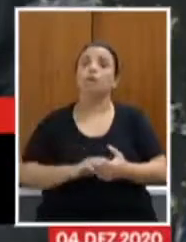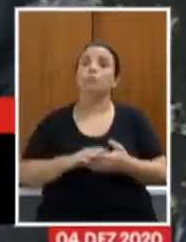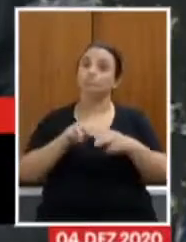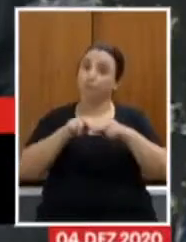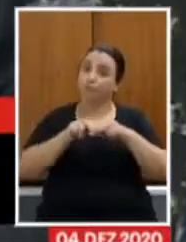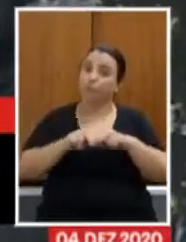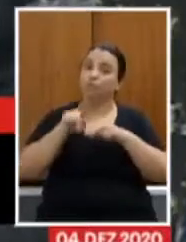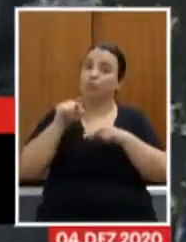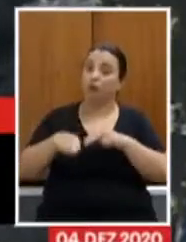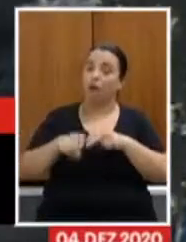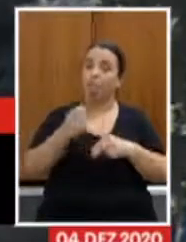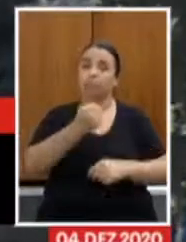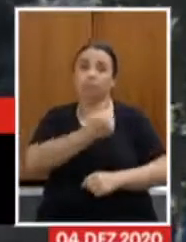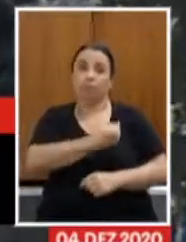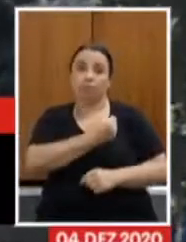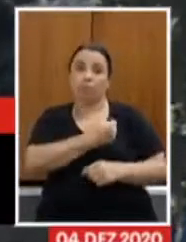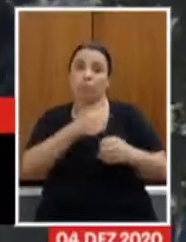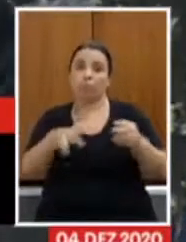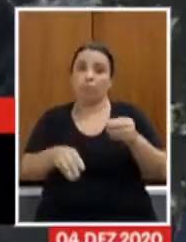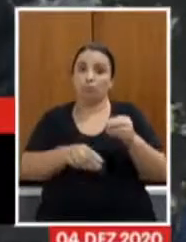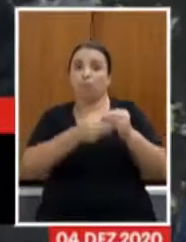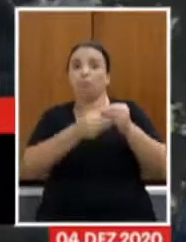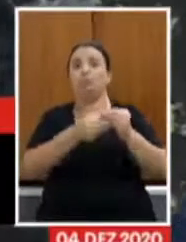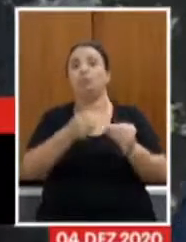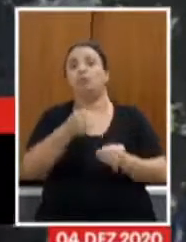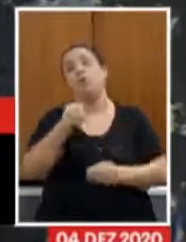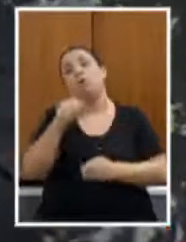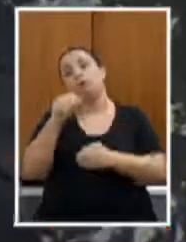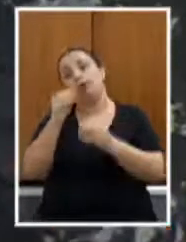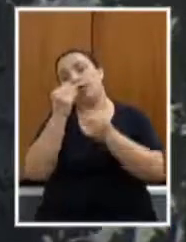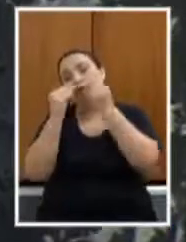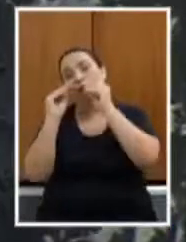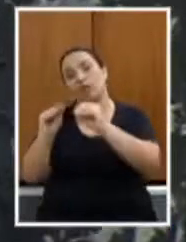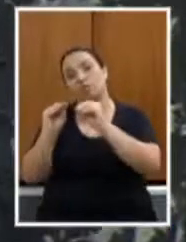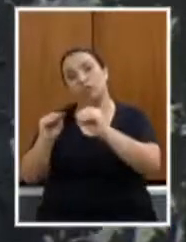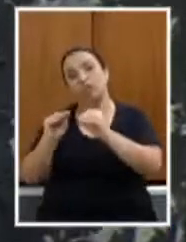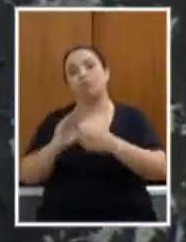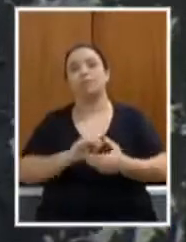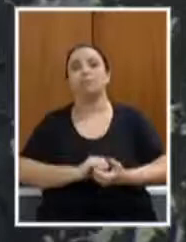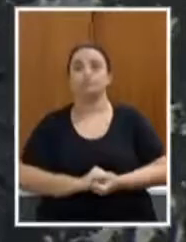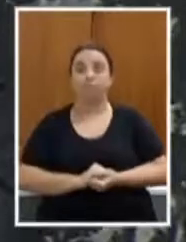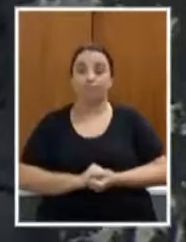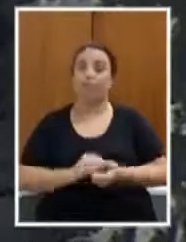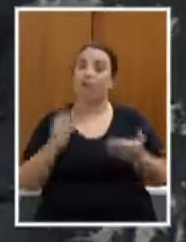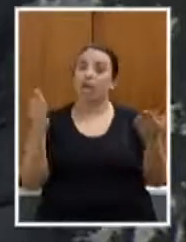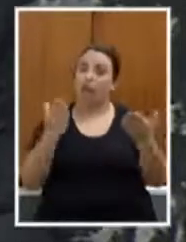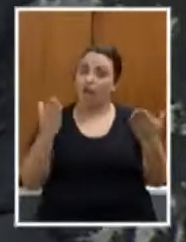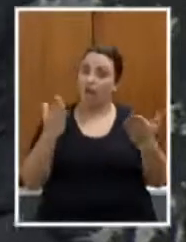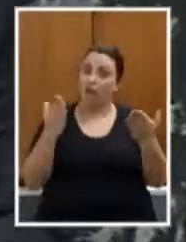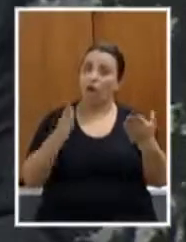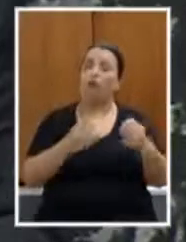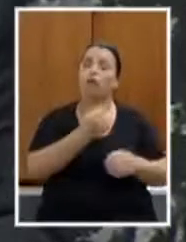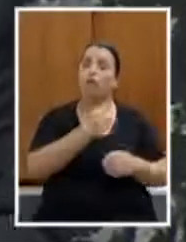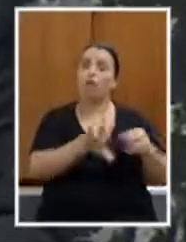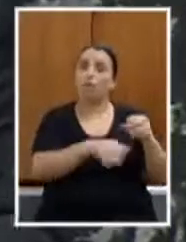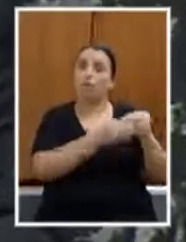portanto está rejeitada a emenda número 8. Vamos passar agora à votação da emenda número 17, com a palavra para